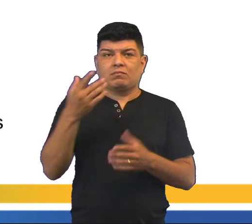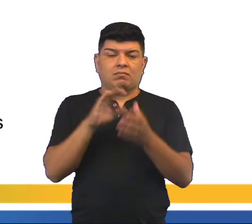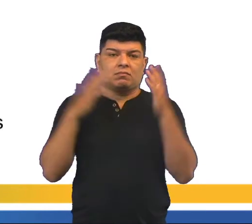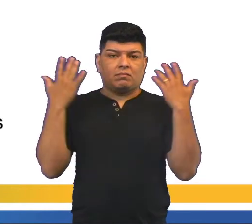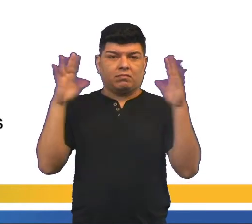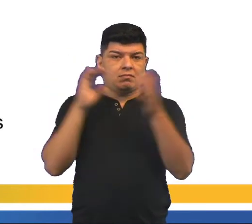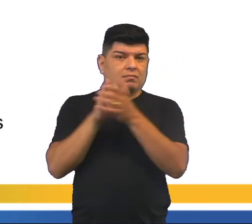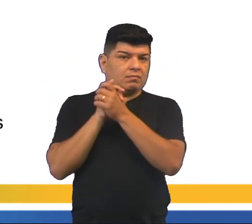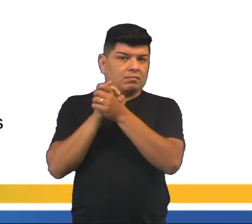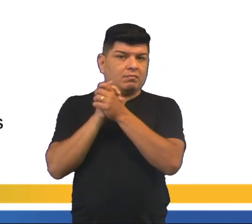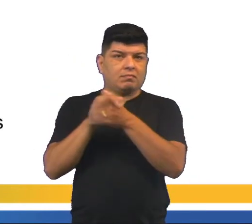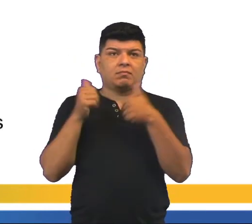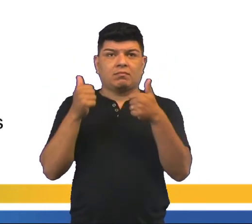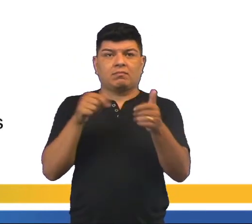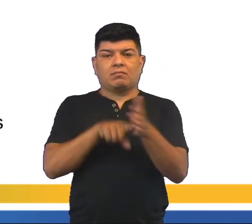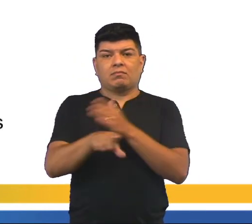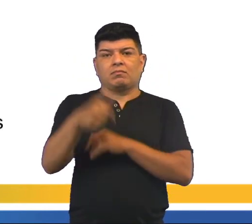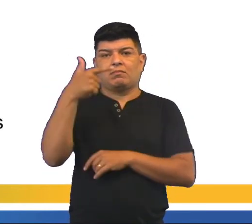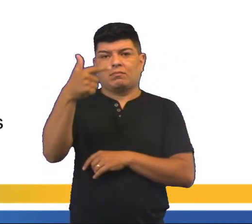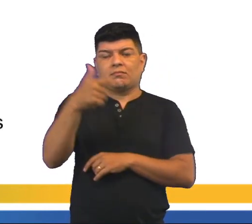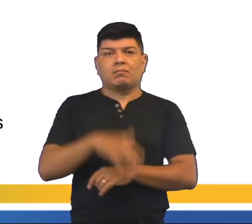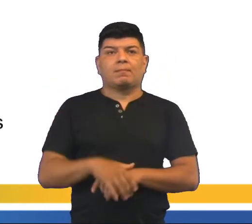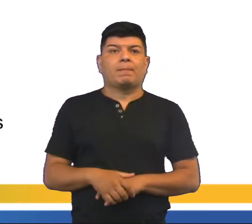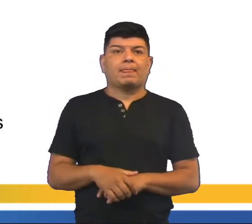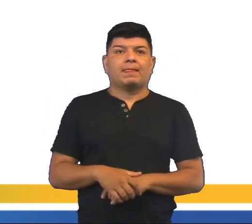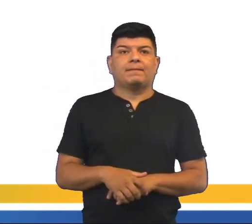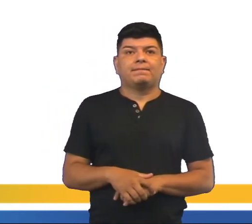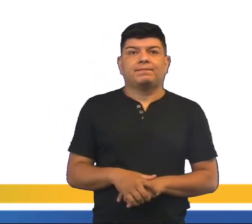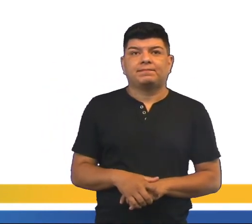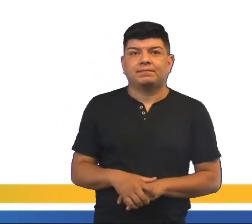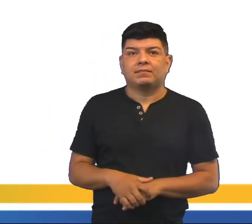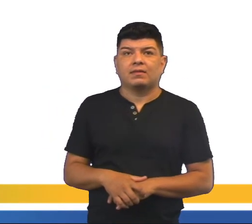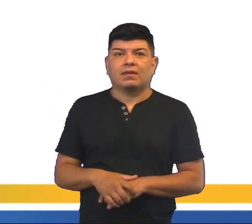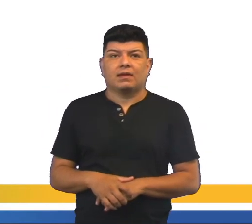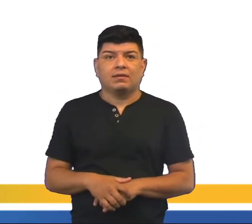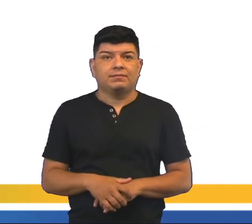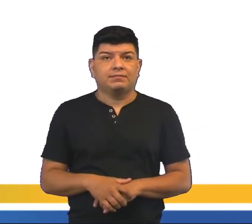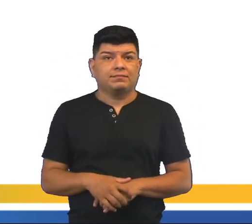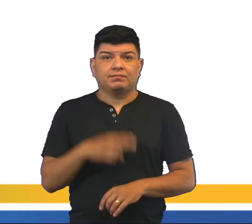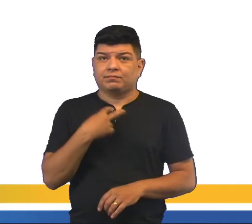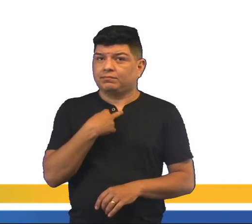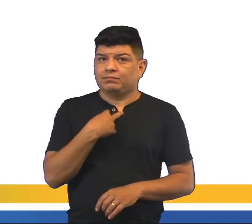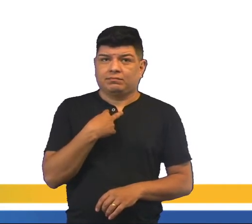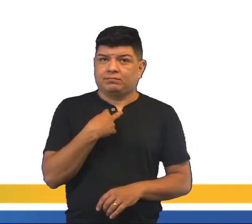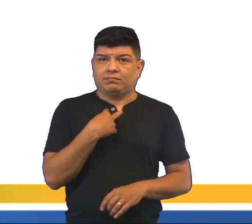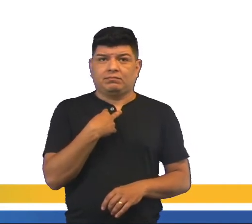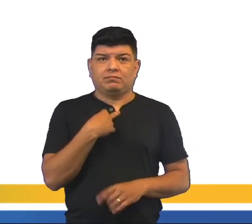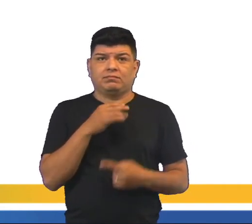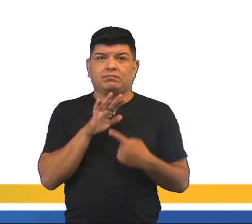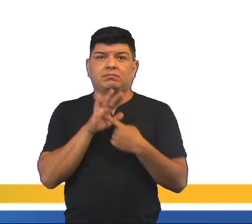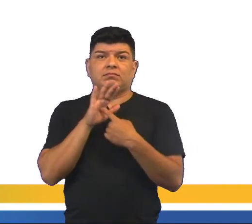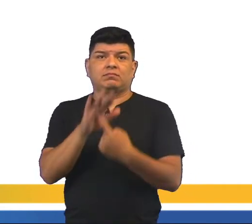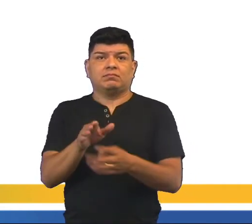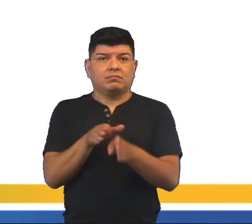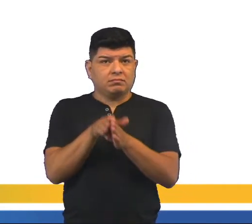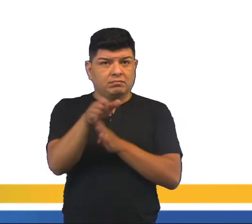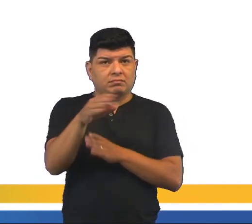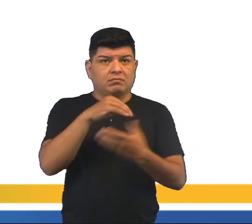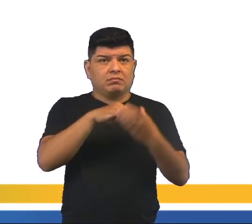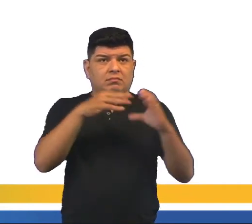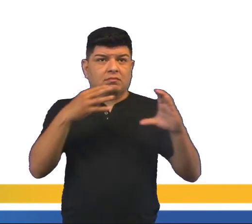Parabéns aí para quem acertou. Vamos para a segunda? Vamos fazer mais uma? Vamos lá. não pode ser indicada